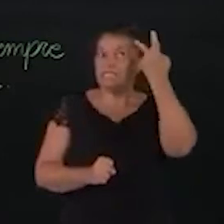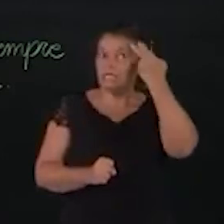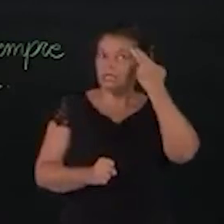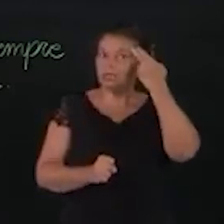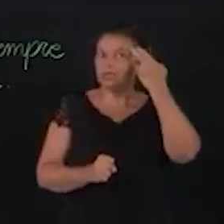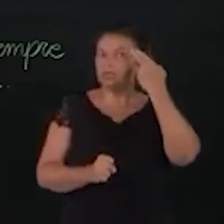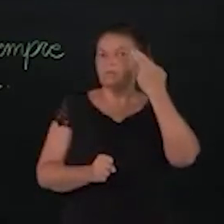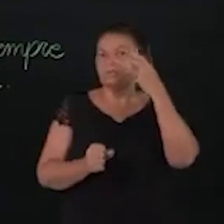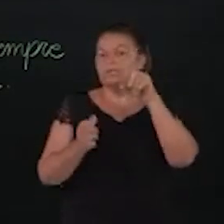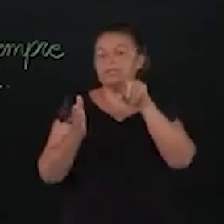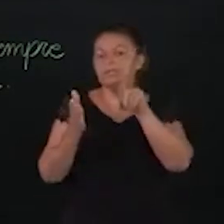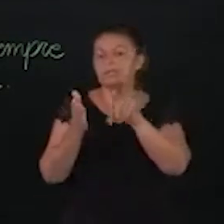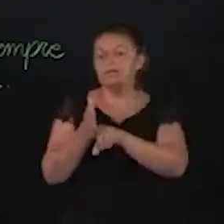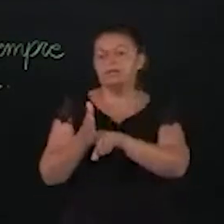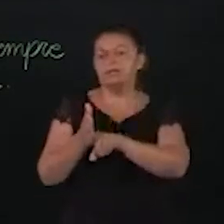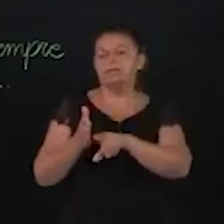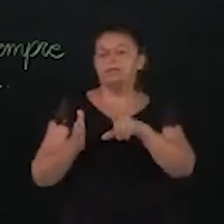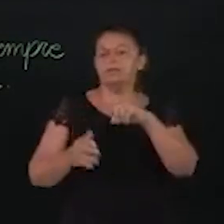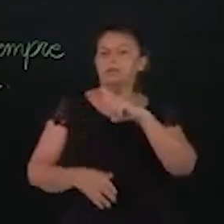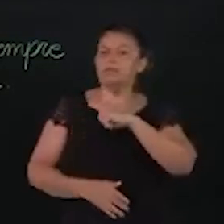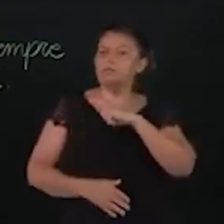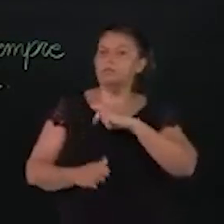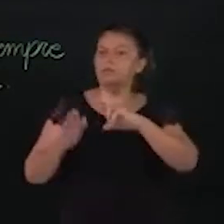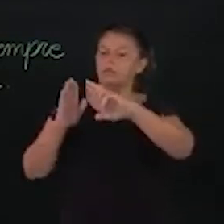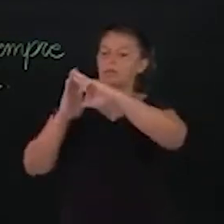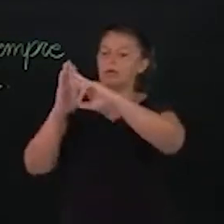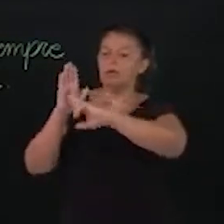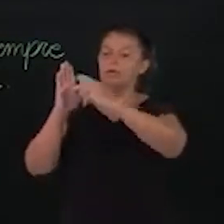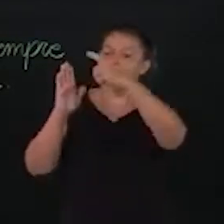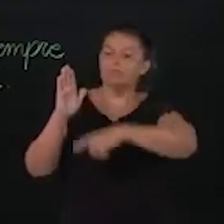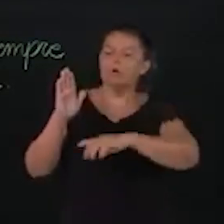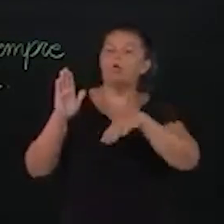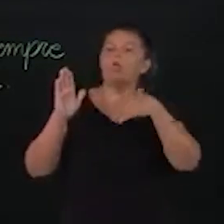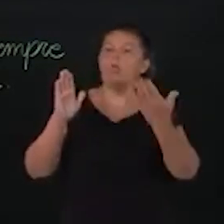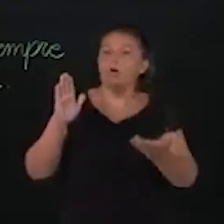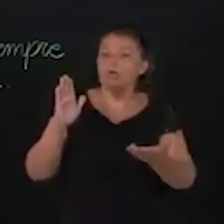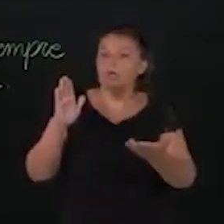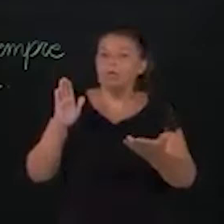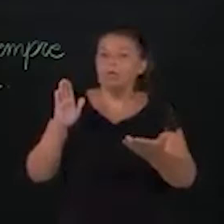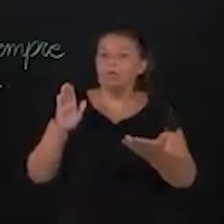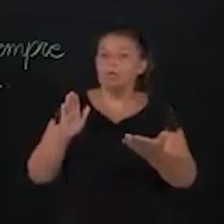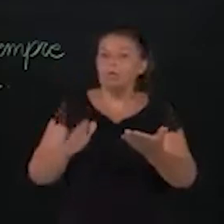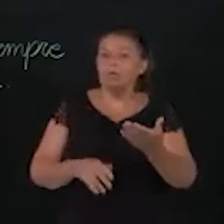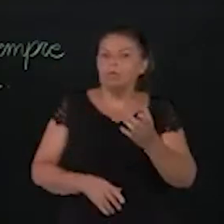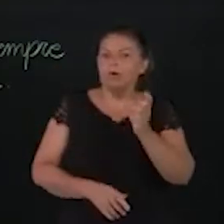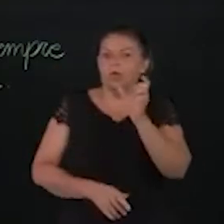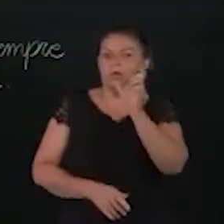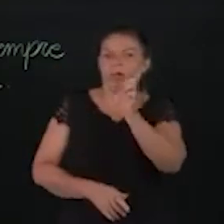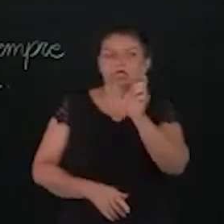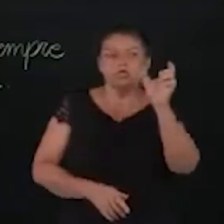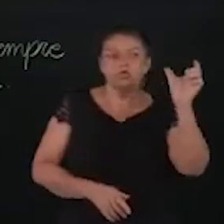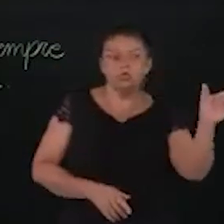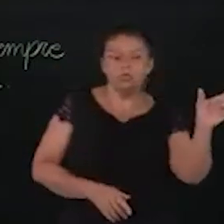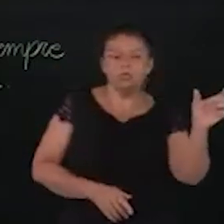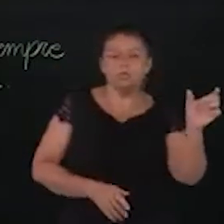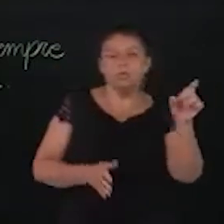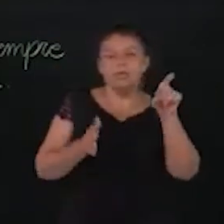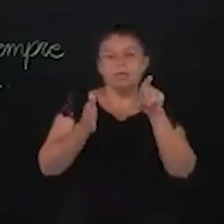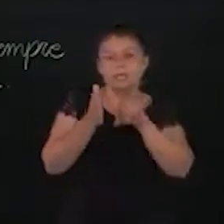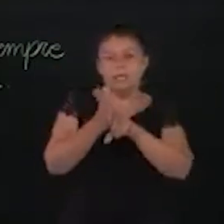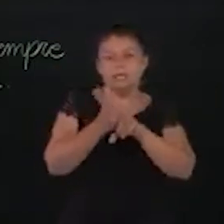negativos. E aí, qual é a regrinha que rege essa parte? Quando as duas parcelas são